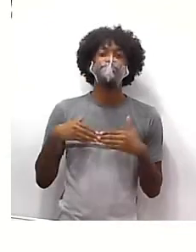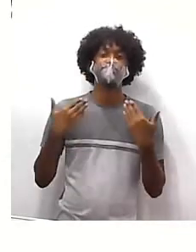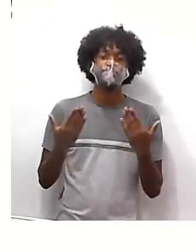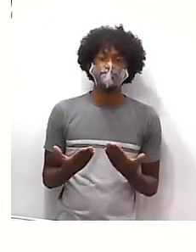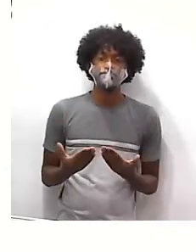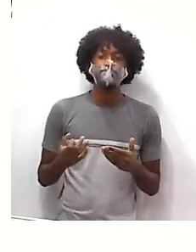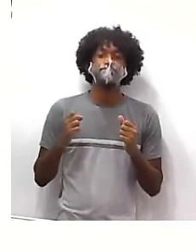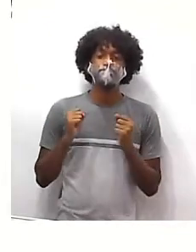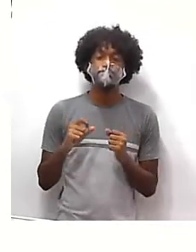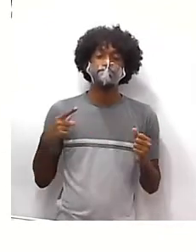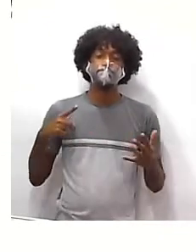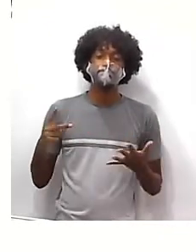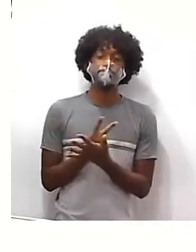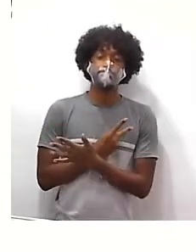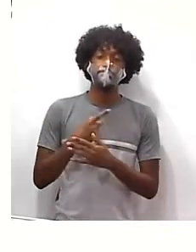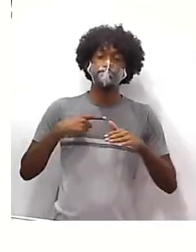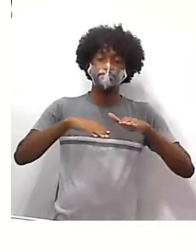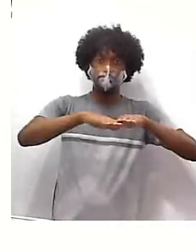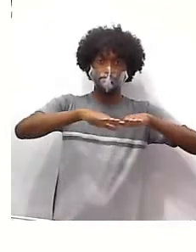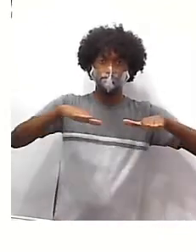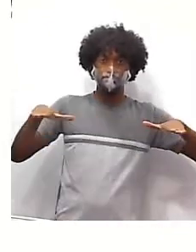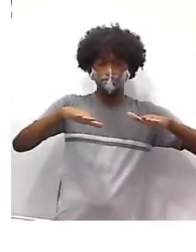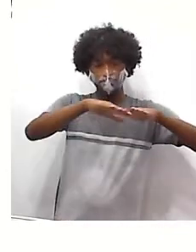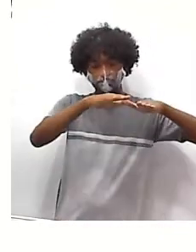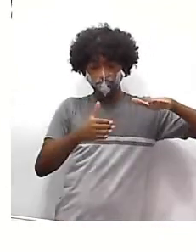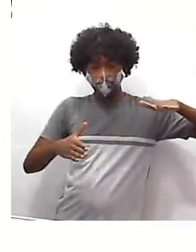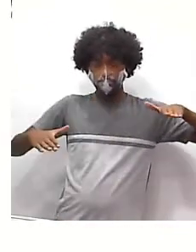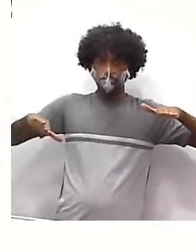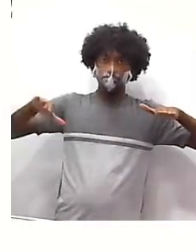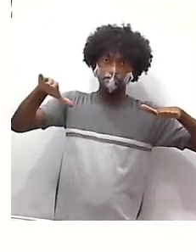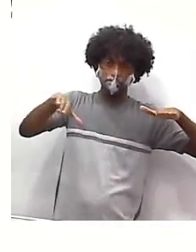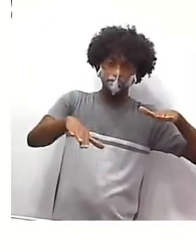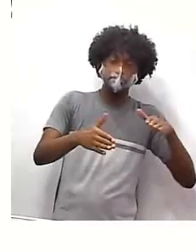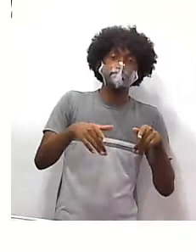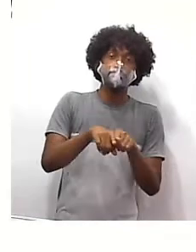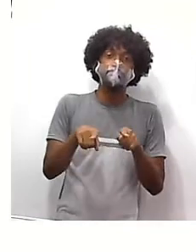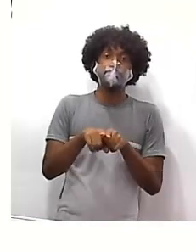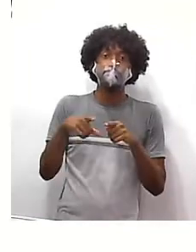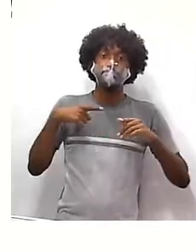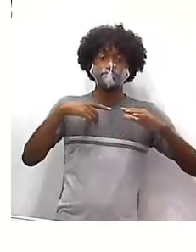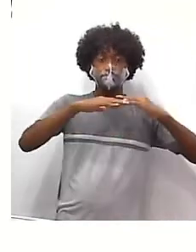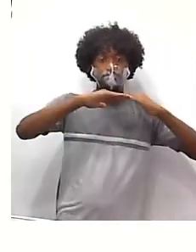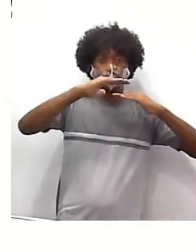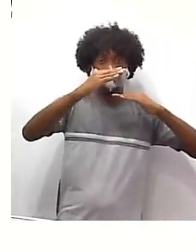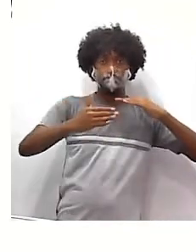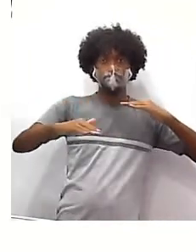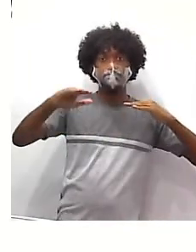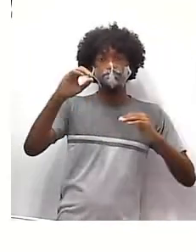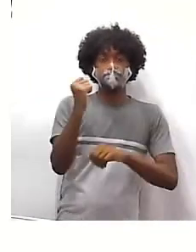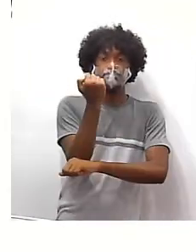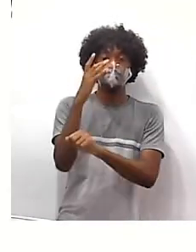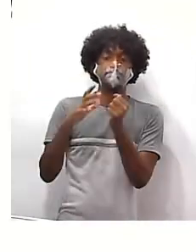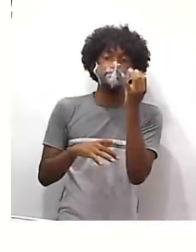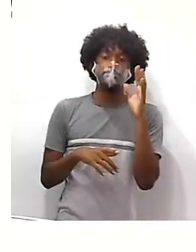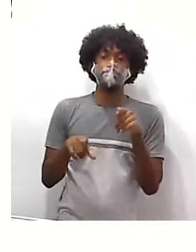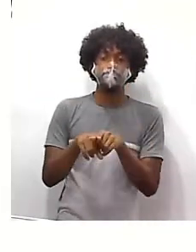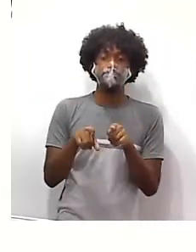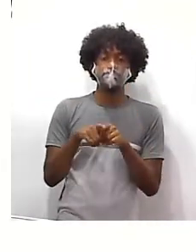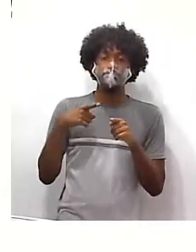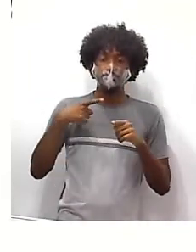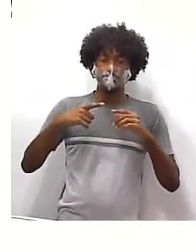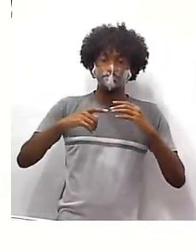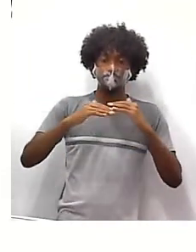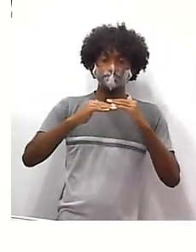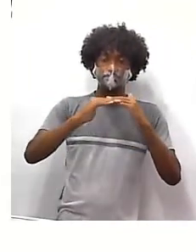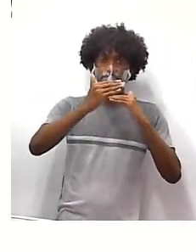amazônico ele é formado de planícies, de várzeas, planalto amazônico e escudos cristalinos. Geralmente eles